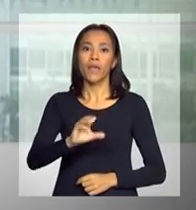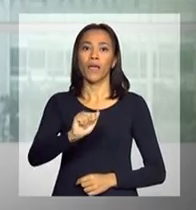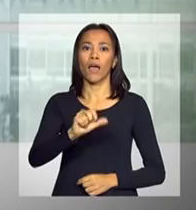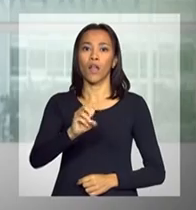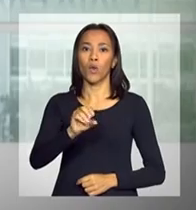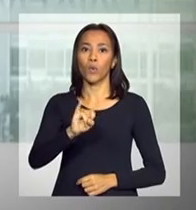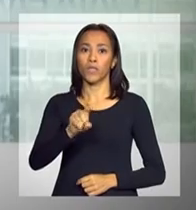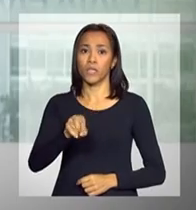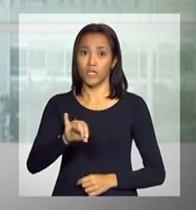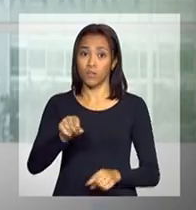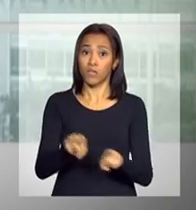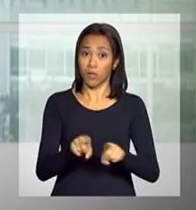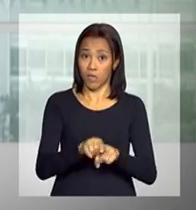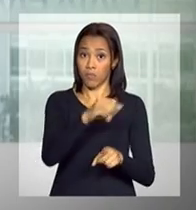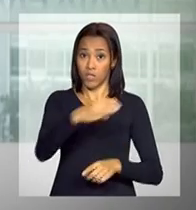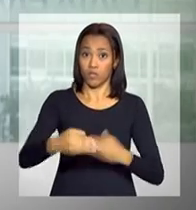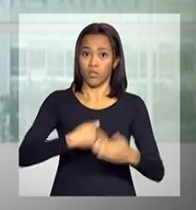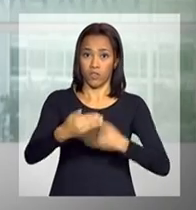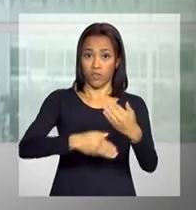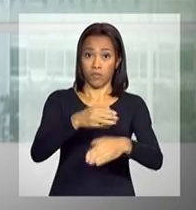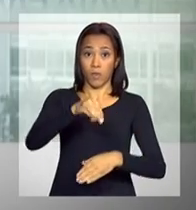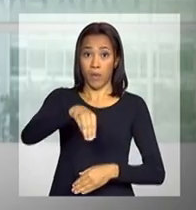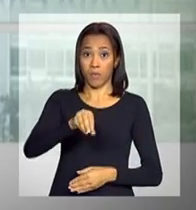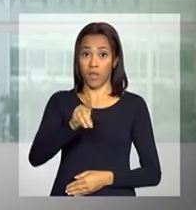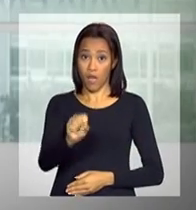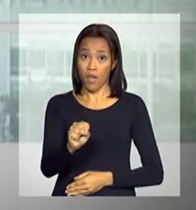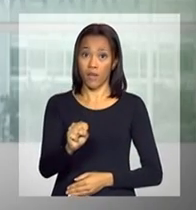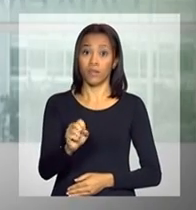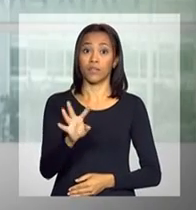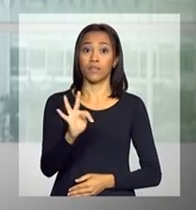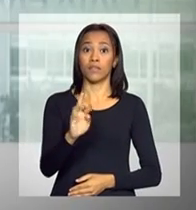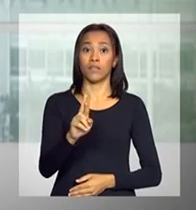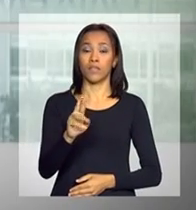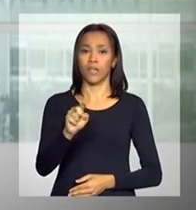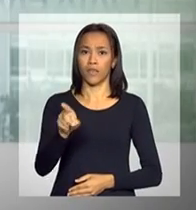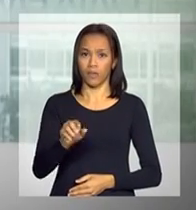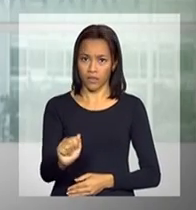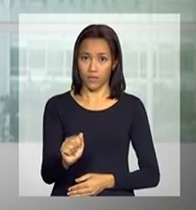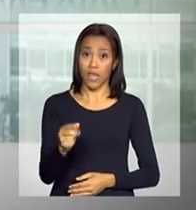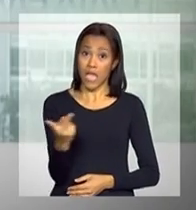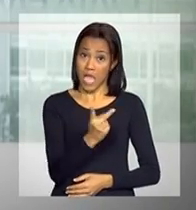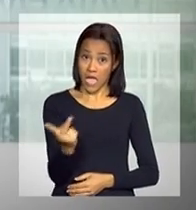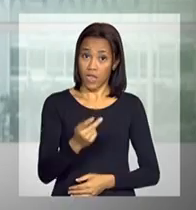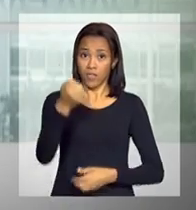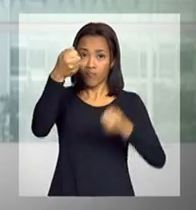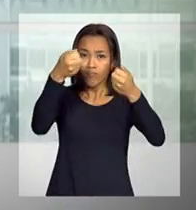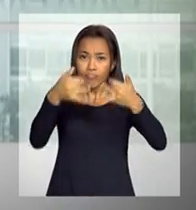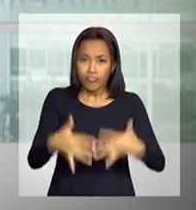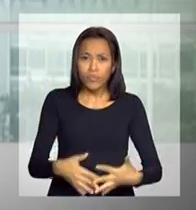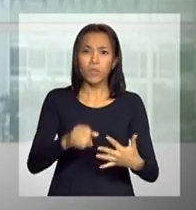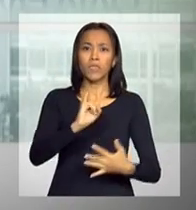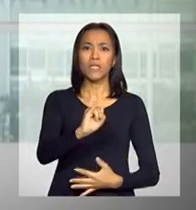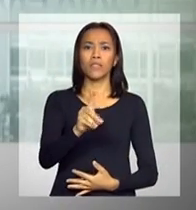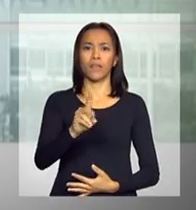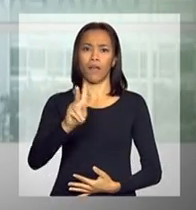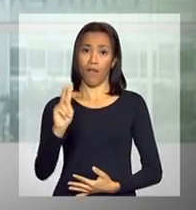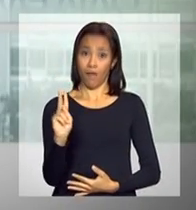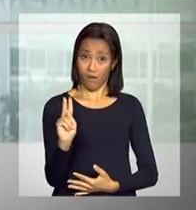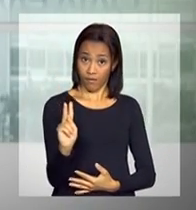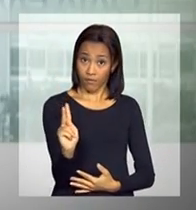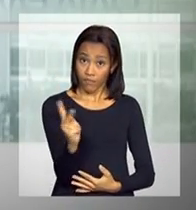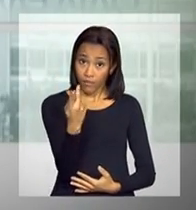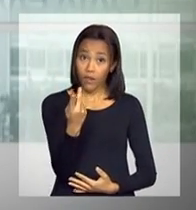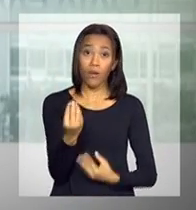Mercadante e da ministra do Desenvolvimento Social e combate à fome Teresa Campelo eles falaram sobre o IDH índice de